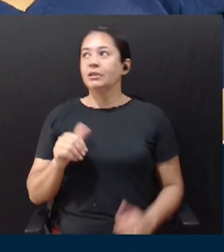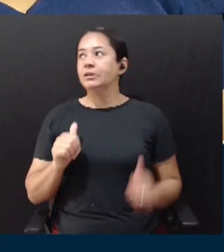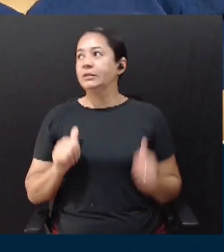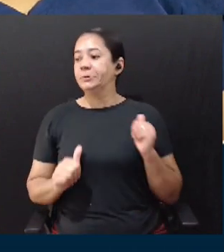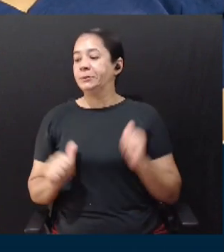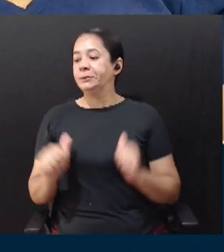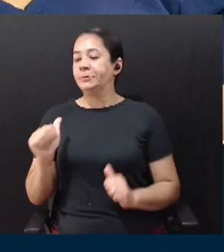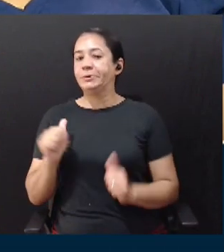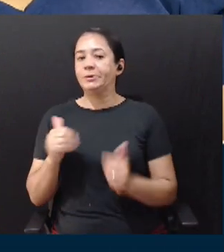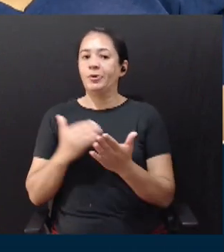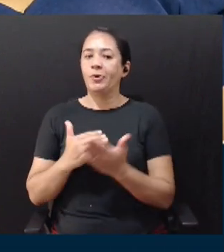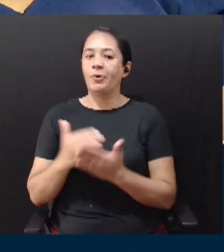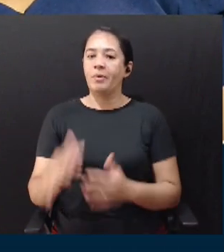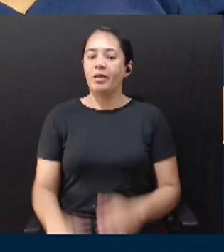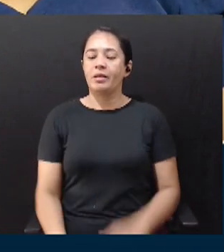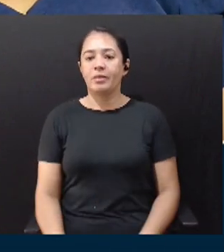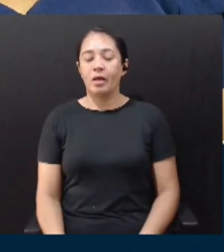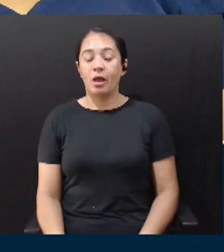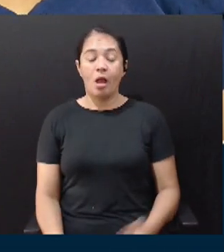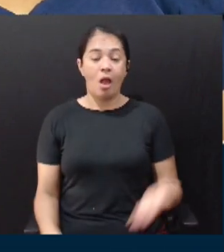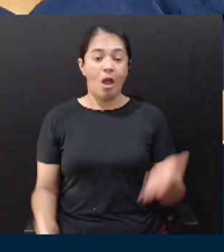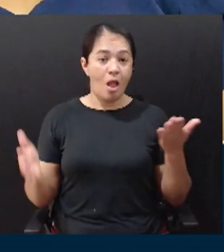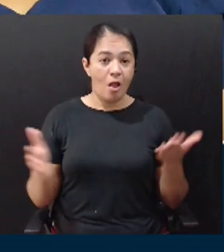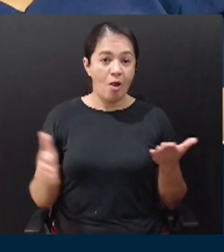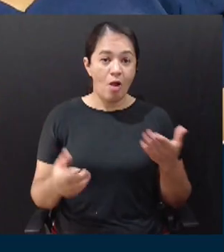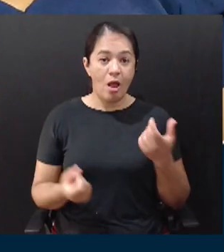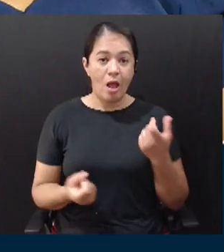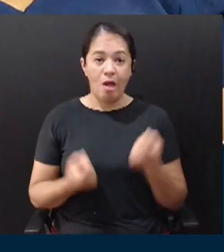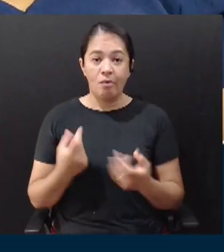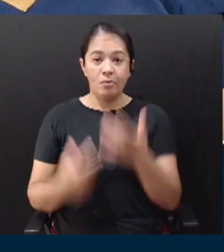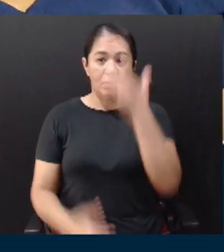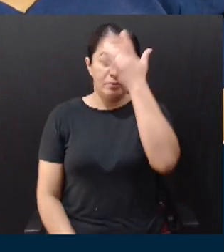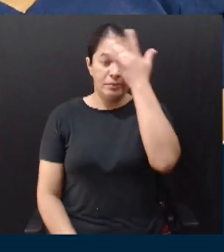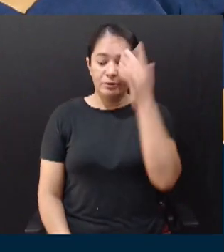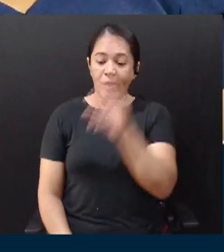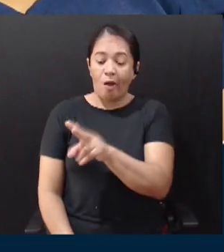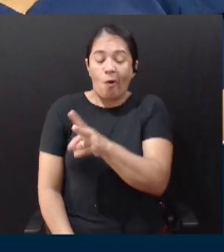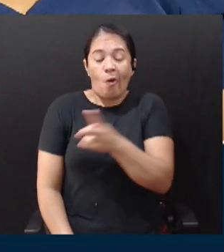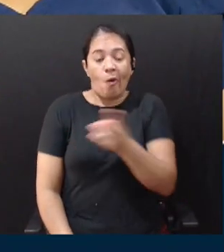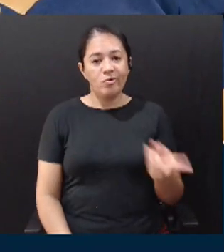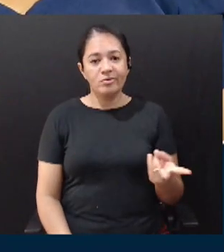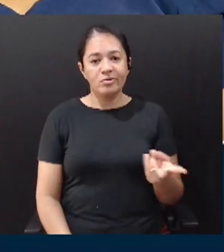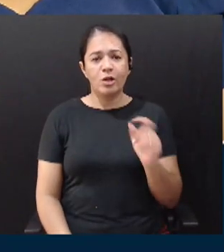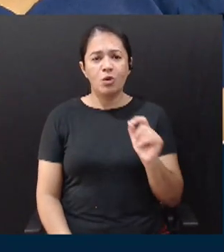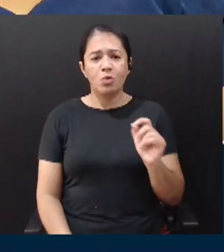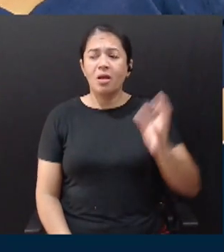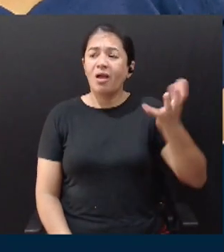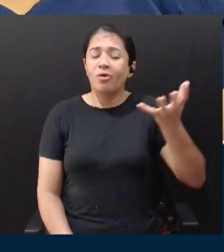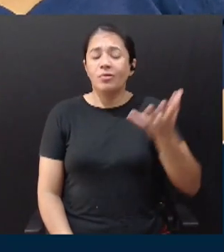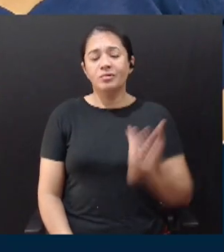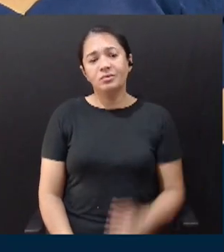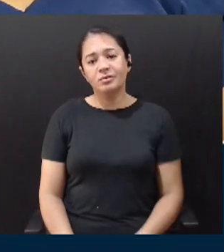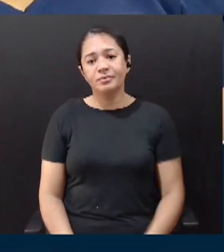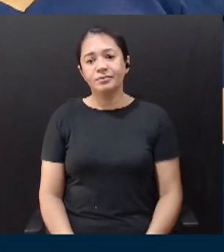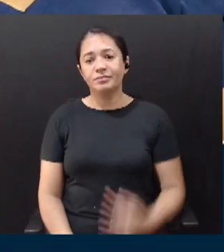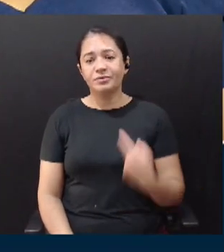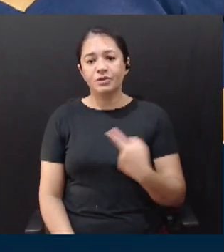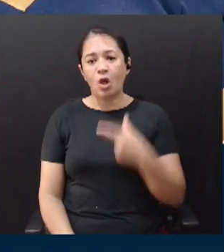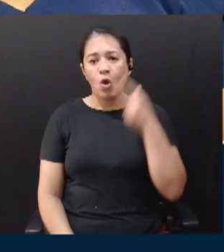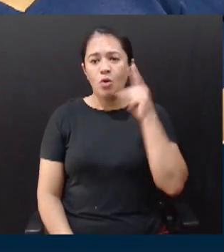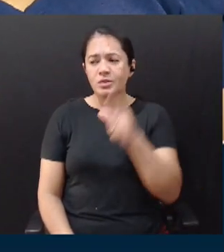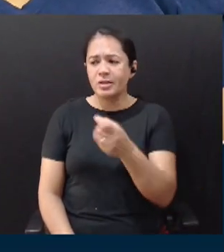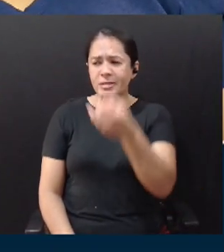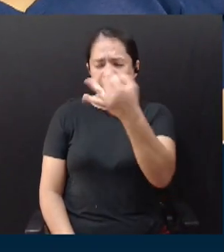segunda. Agora, tem algumas pessoas que é ao contrário. O que que acontece, Marina? A gente consegue explicar o